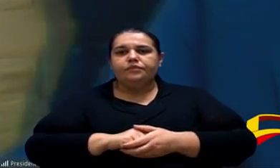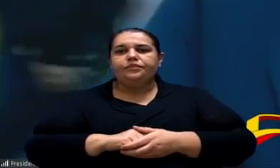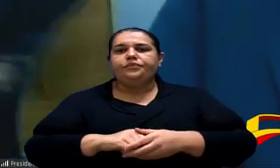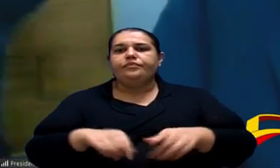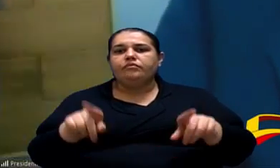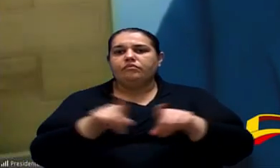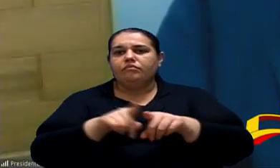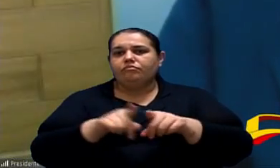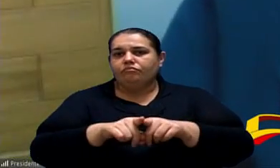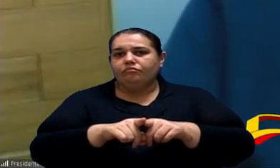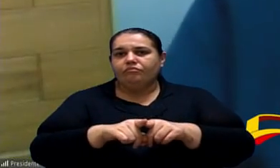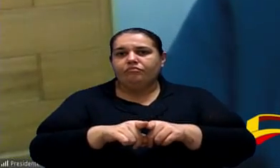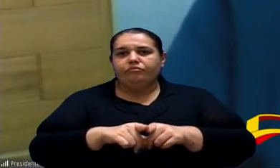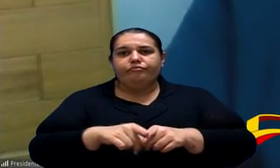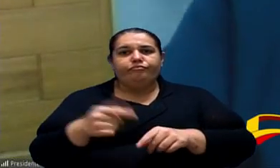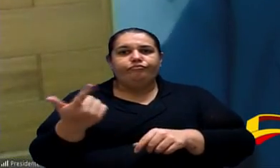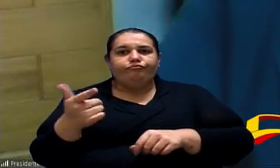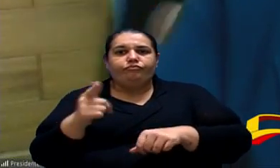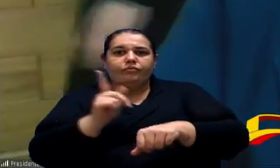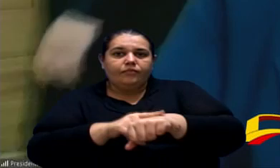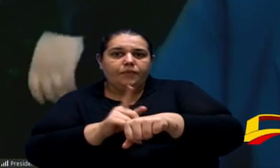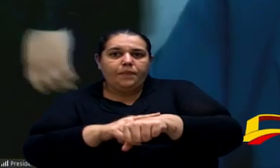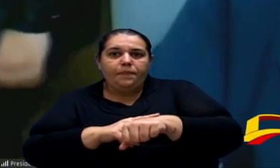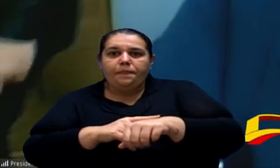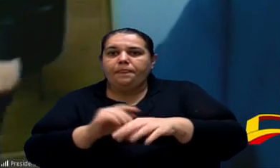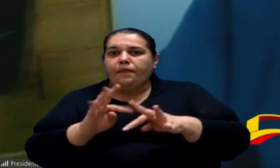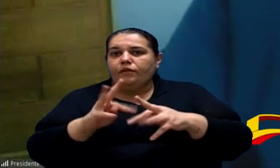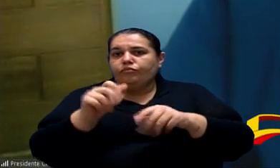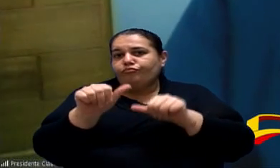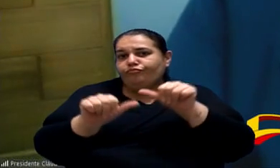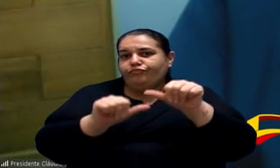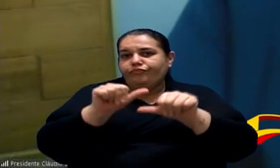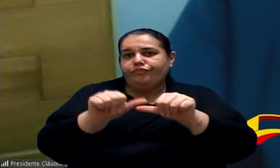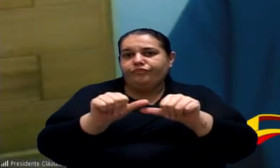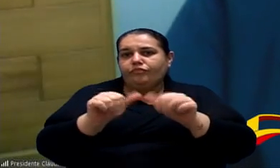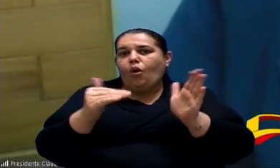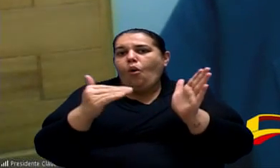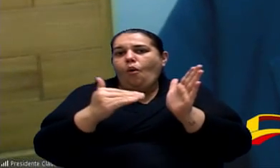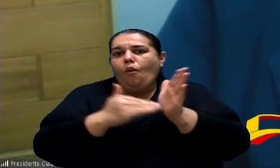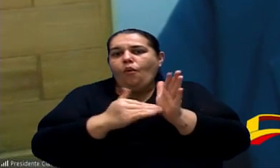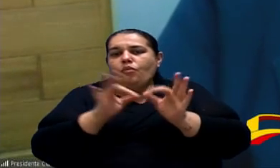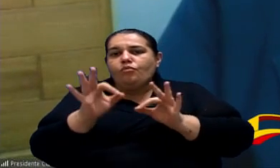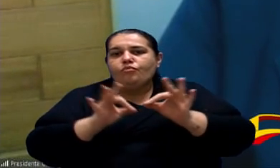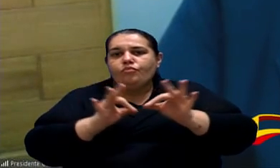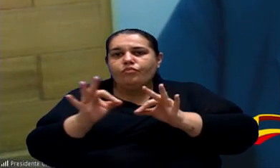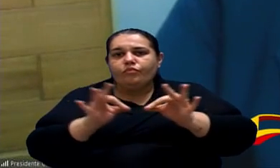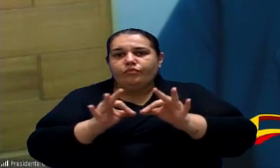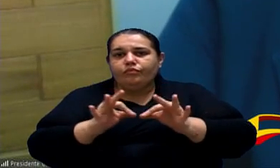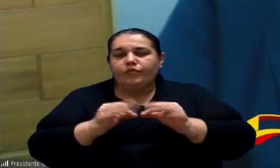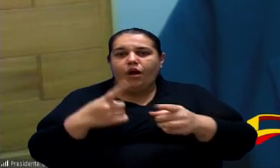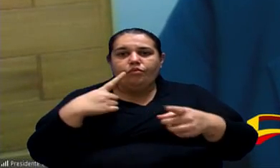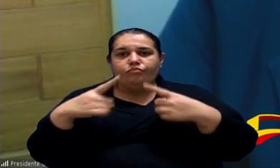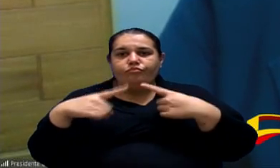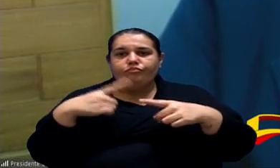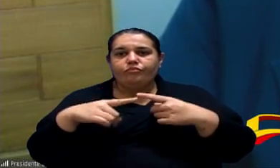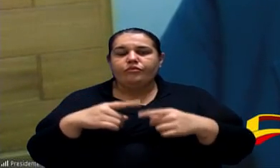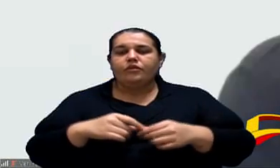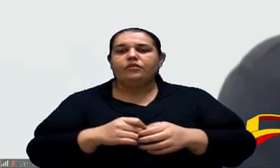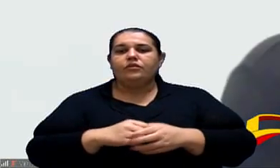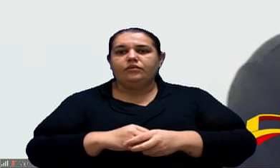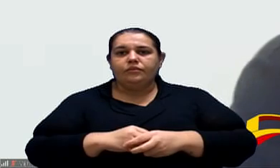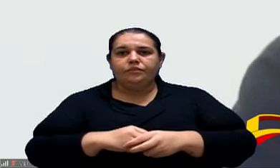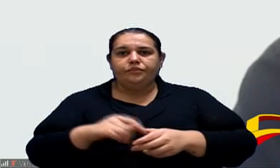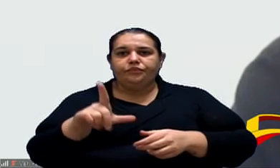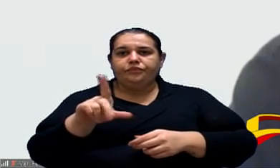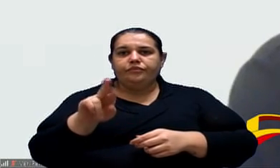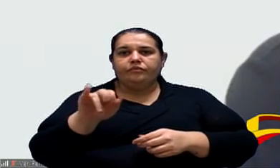possamos adiantar, porque não dá agora para nós fazer a inversão, que nós estamos no último projeto, em primeira discussão ainda. Então, vereador Luiz Santos, por